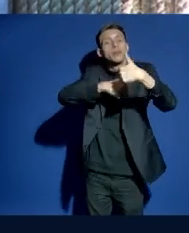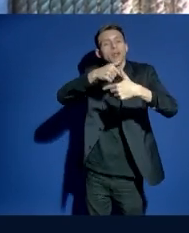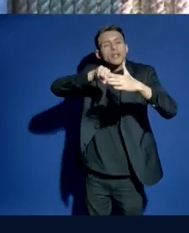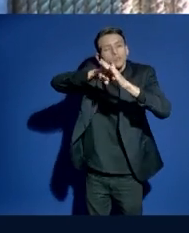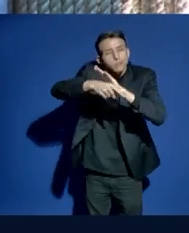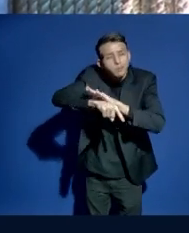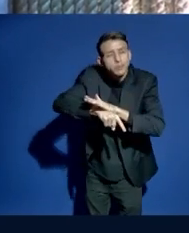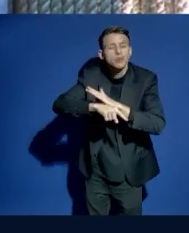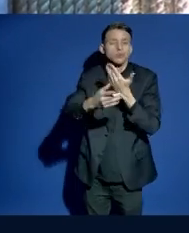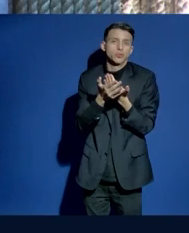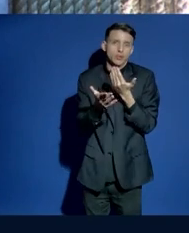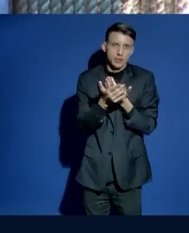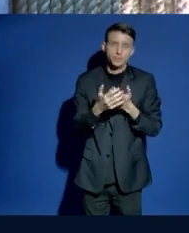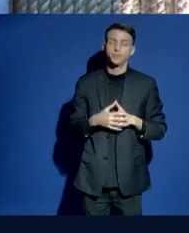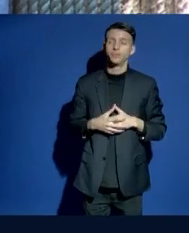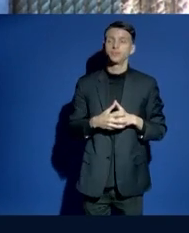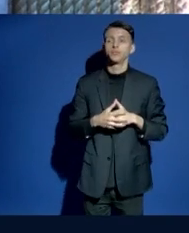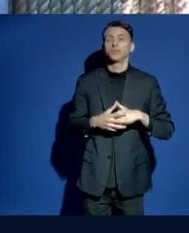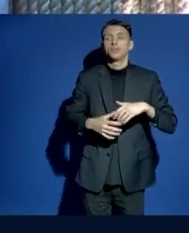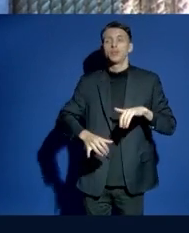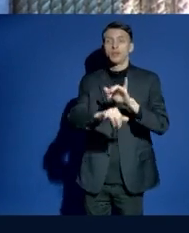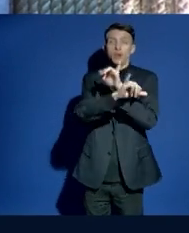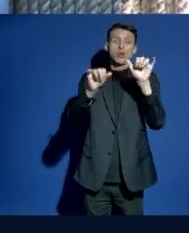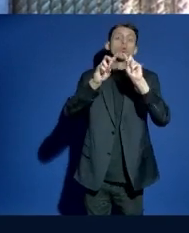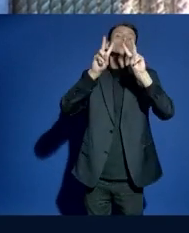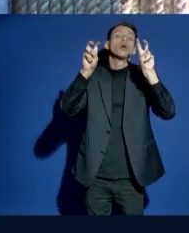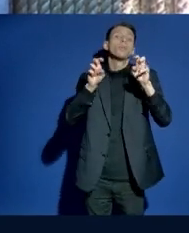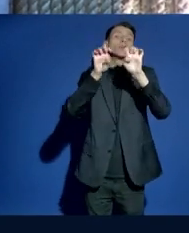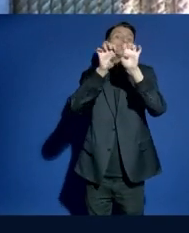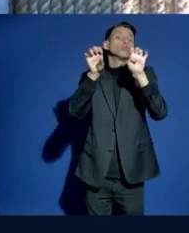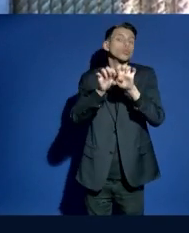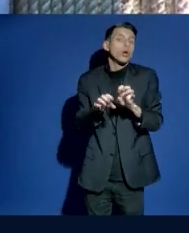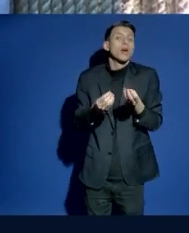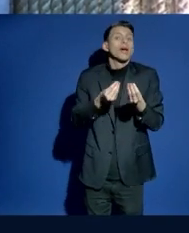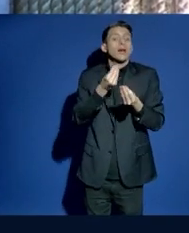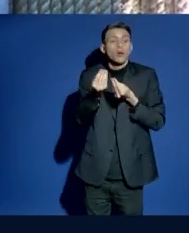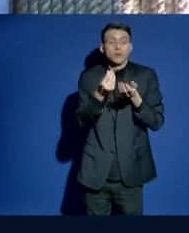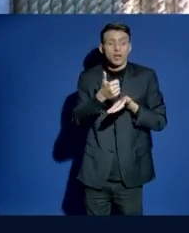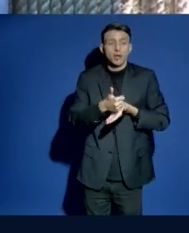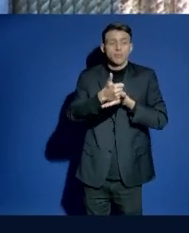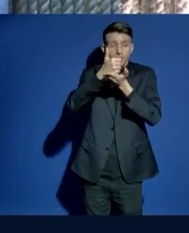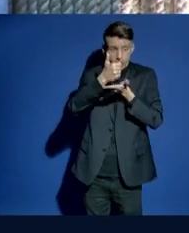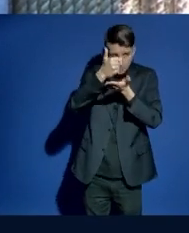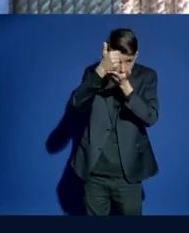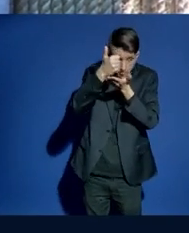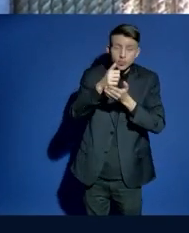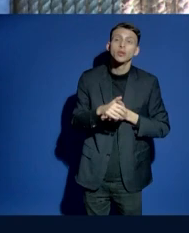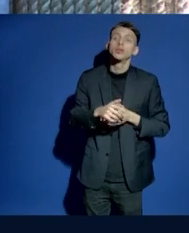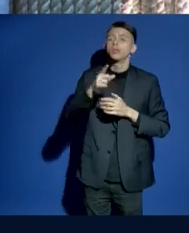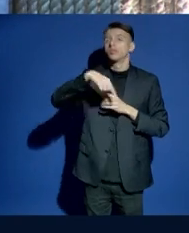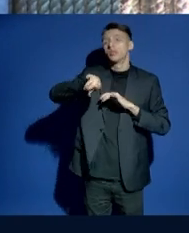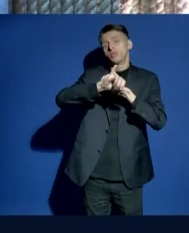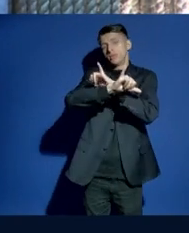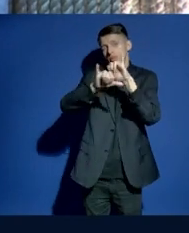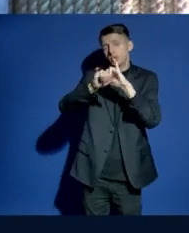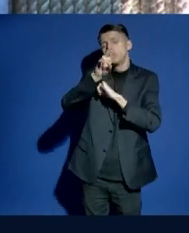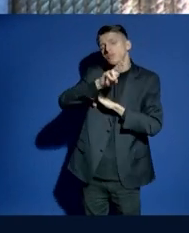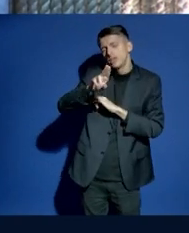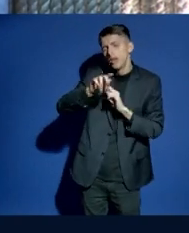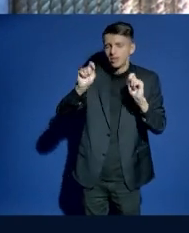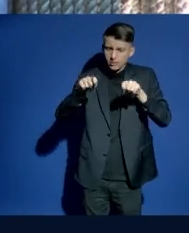né E aí falando em termos de estrutura de Capital o que a gente conseguiu foi acessar algumas linhas